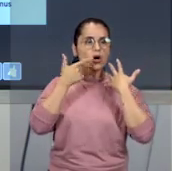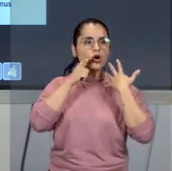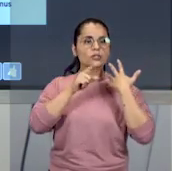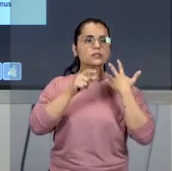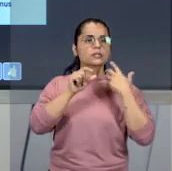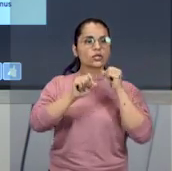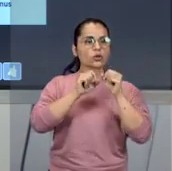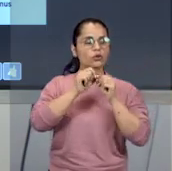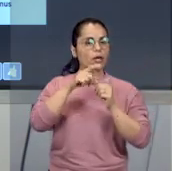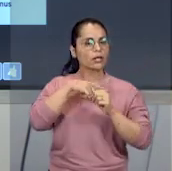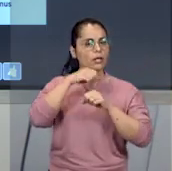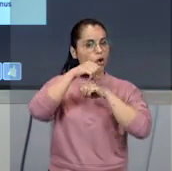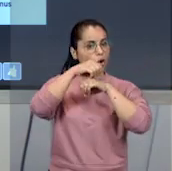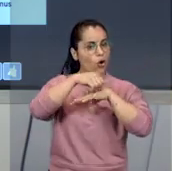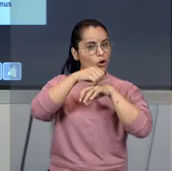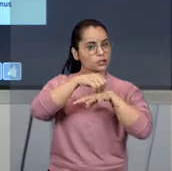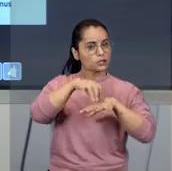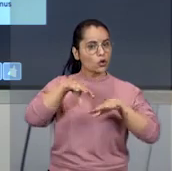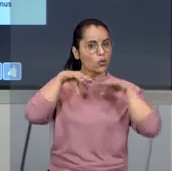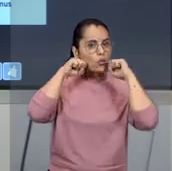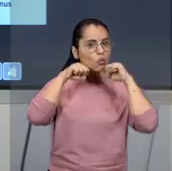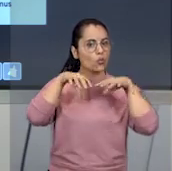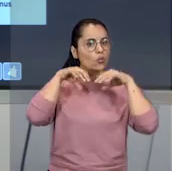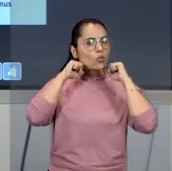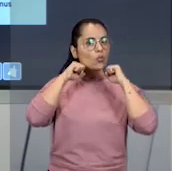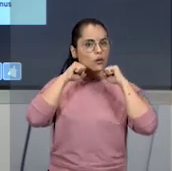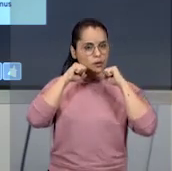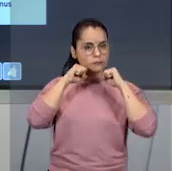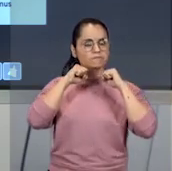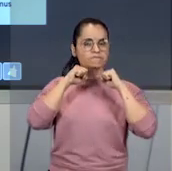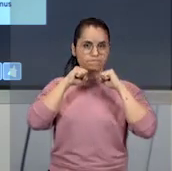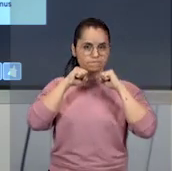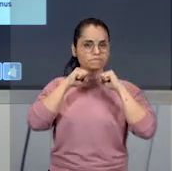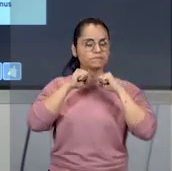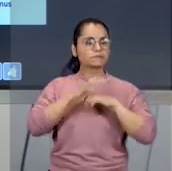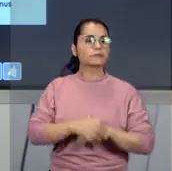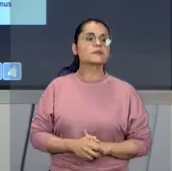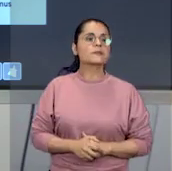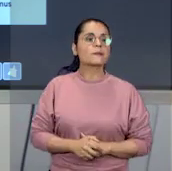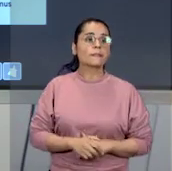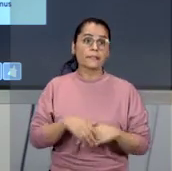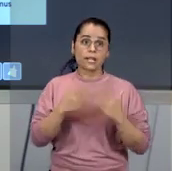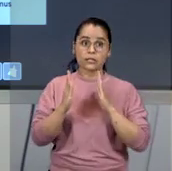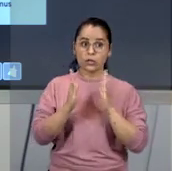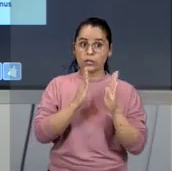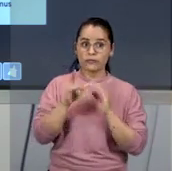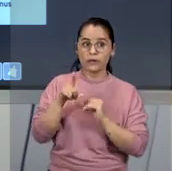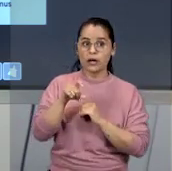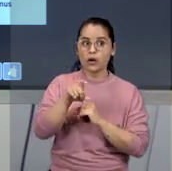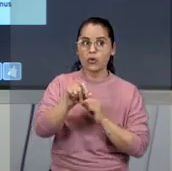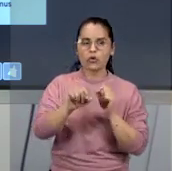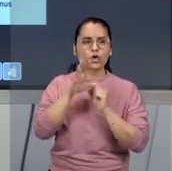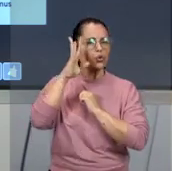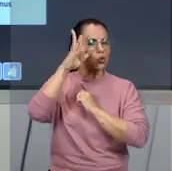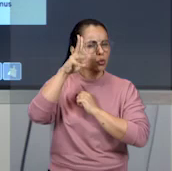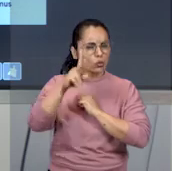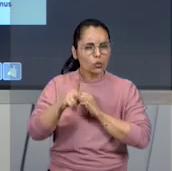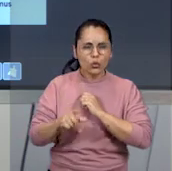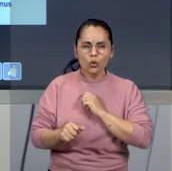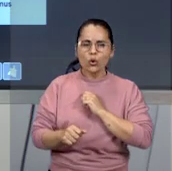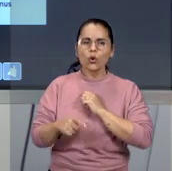capturar aí o oxigênio, né, gente? Na respiração, tá? Então, na fase larval, todos